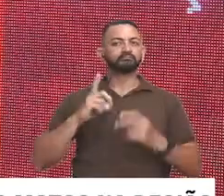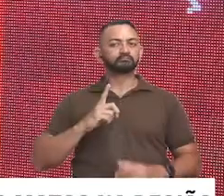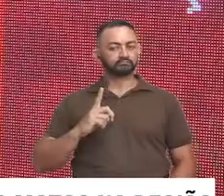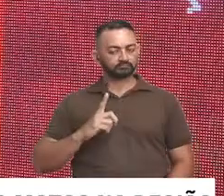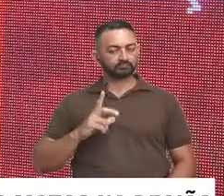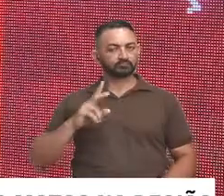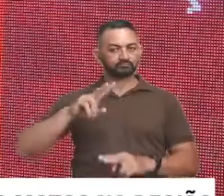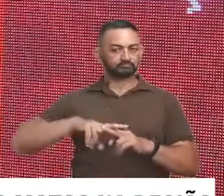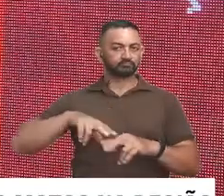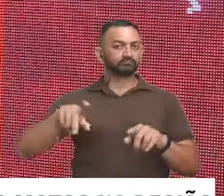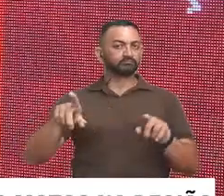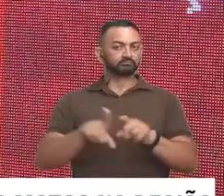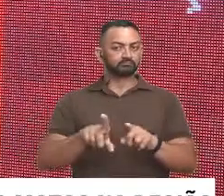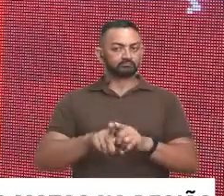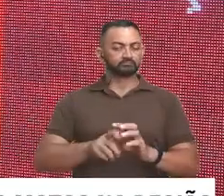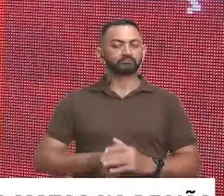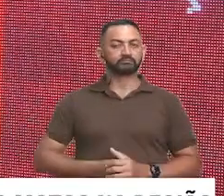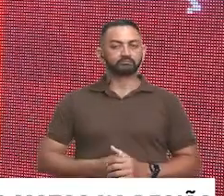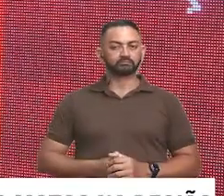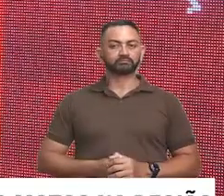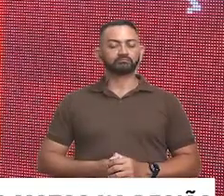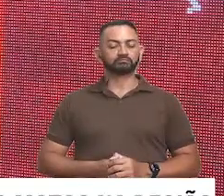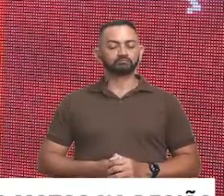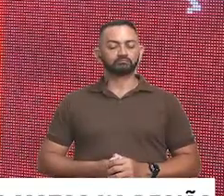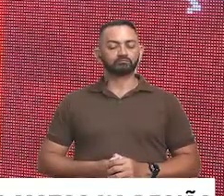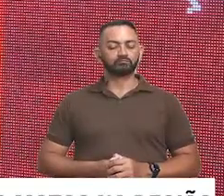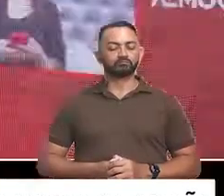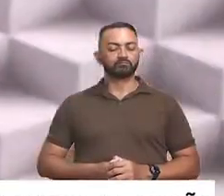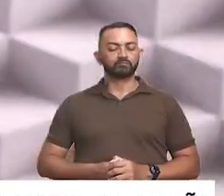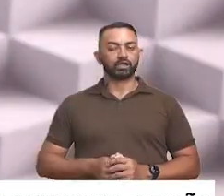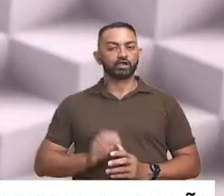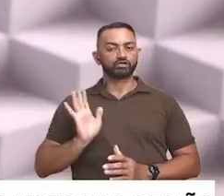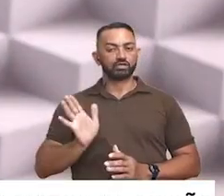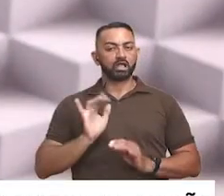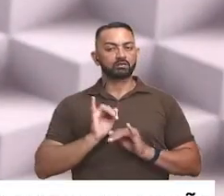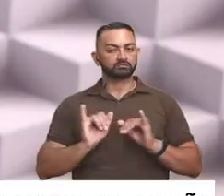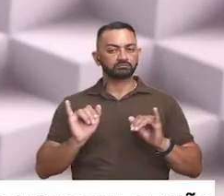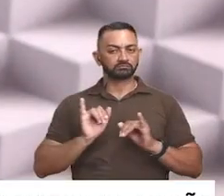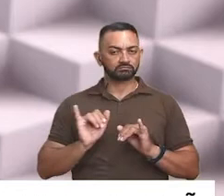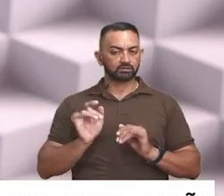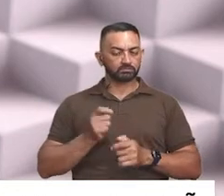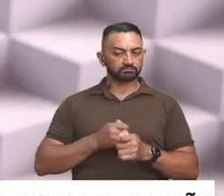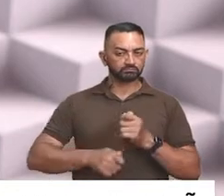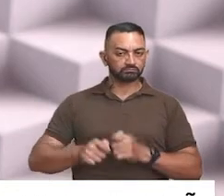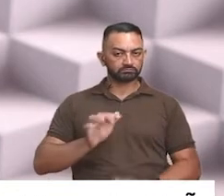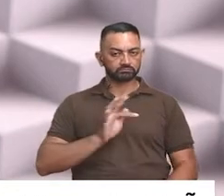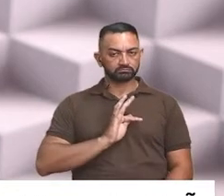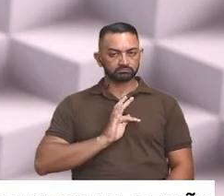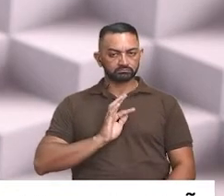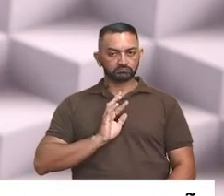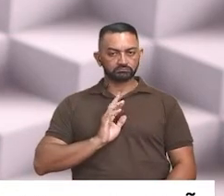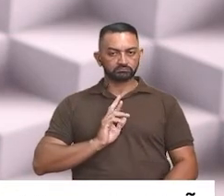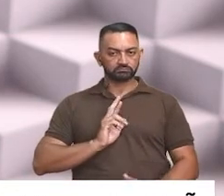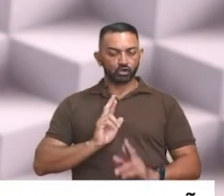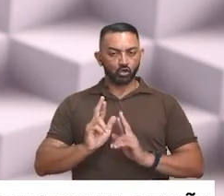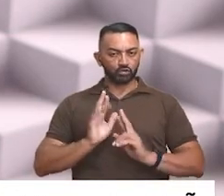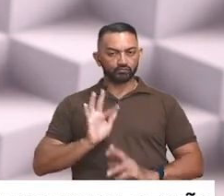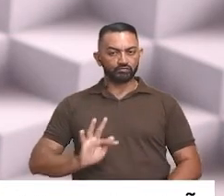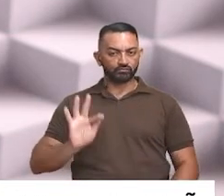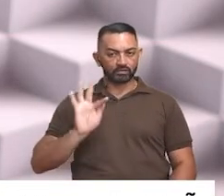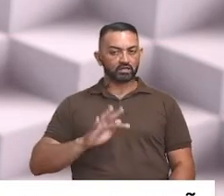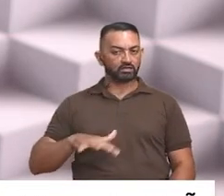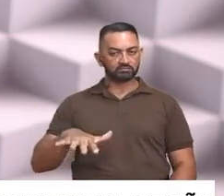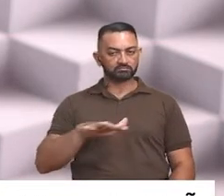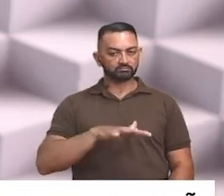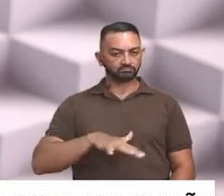a gente vai perceber teve prisões também exatamente esses lados que a gente traz é da operação Duas Rodas que